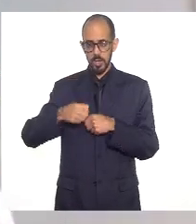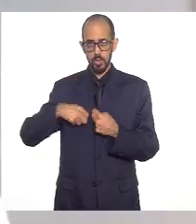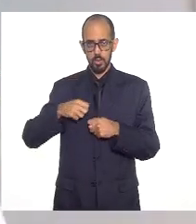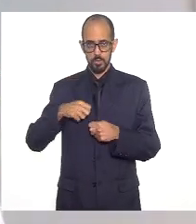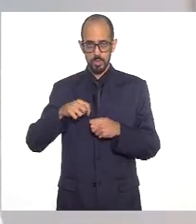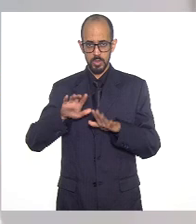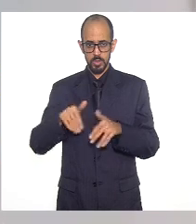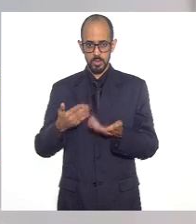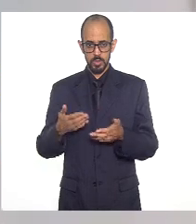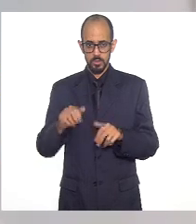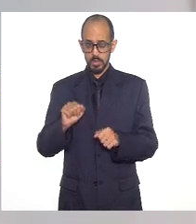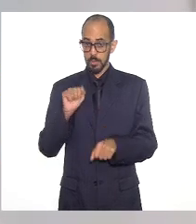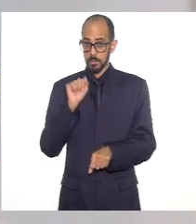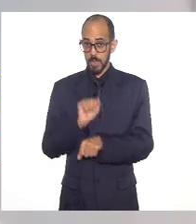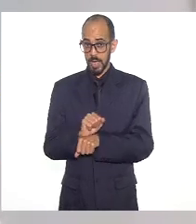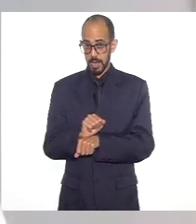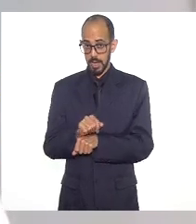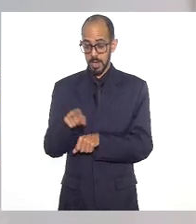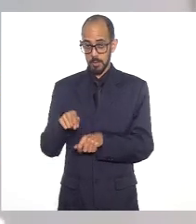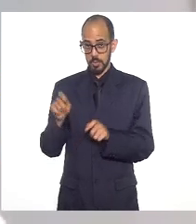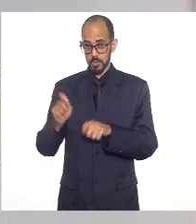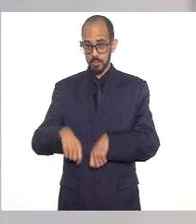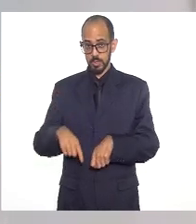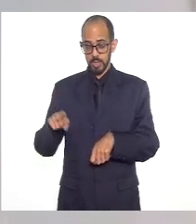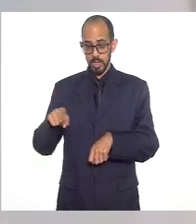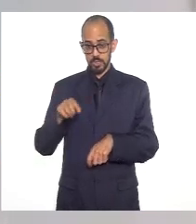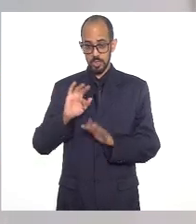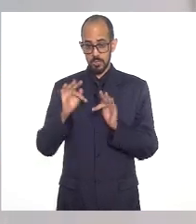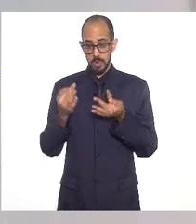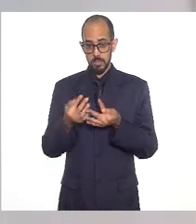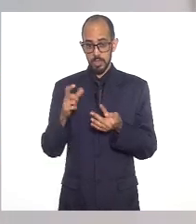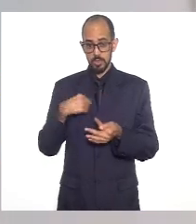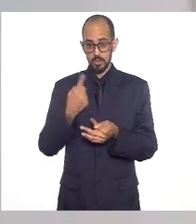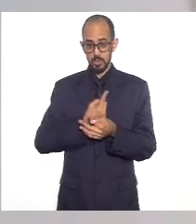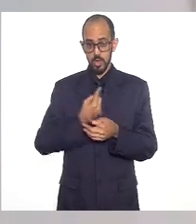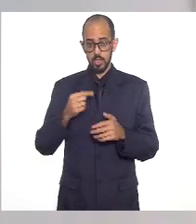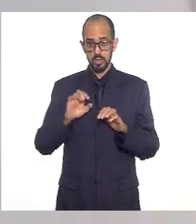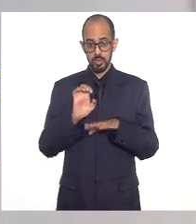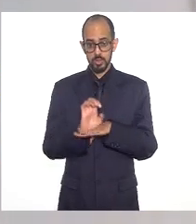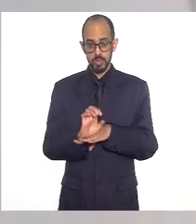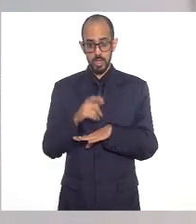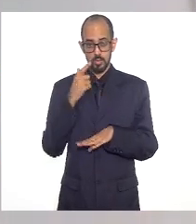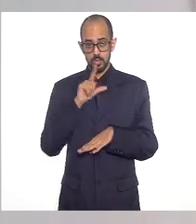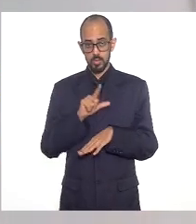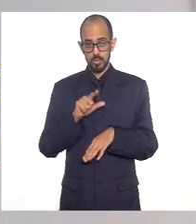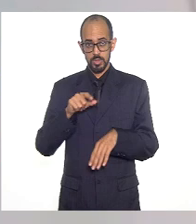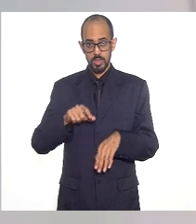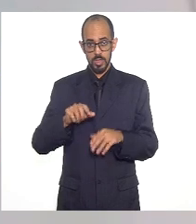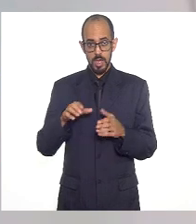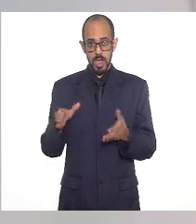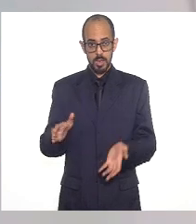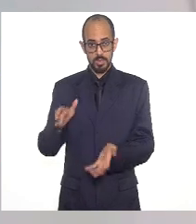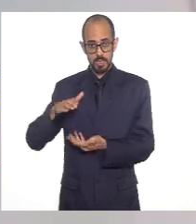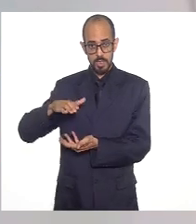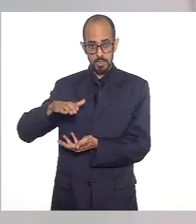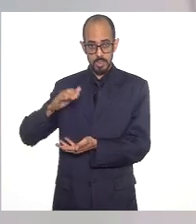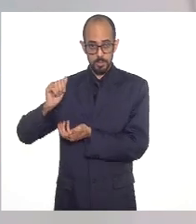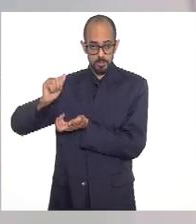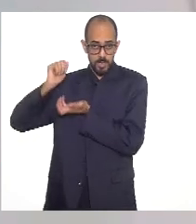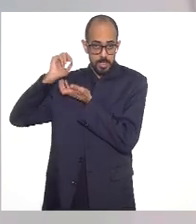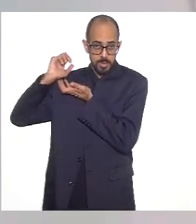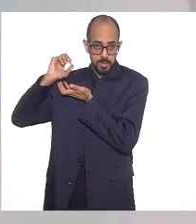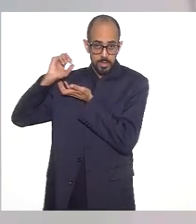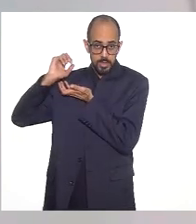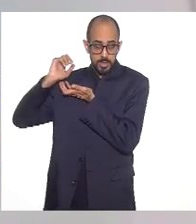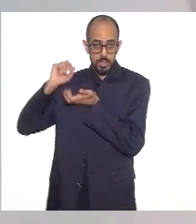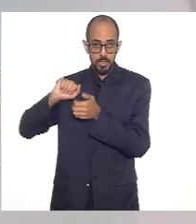possibilidade da família brasileira, da família do nosso Estado, garantir a cesta básica e o pagamento do aluguel, o pagamento dos